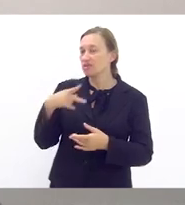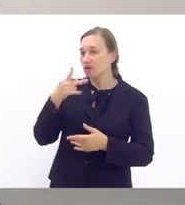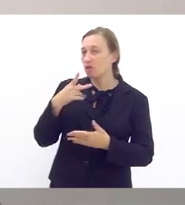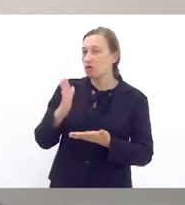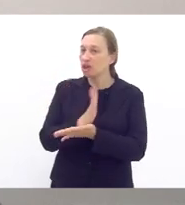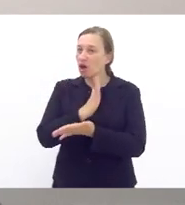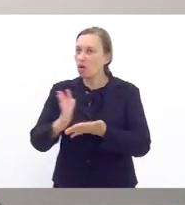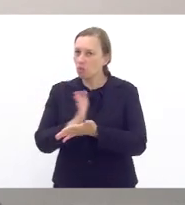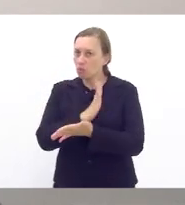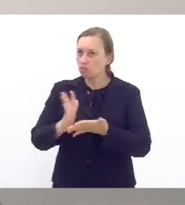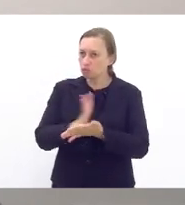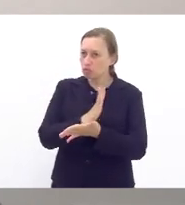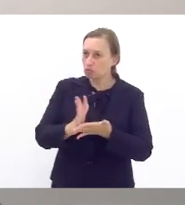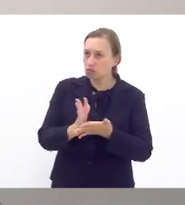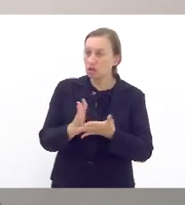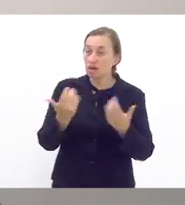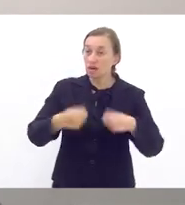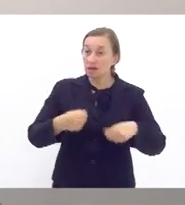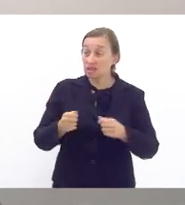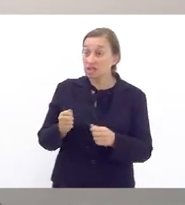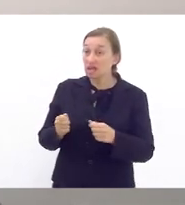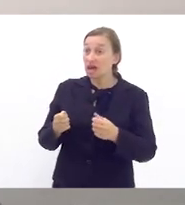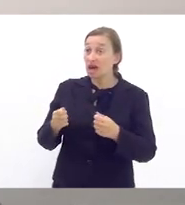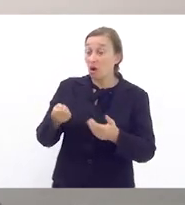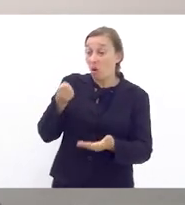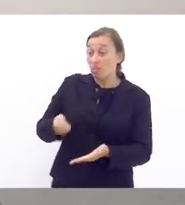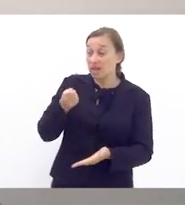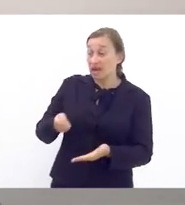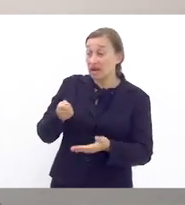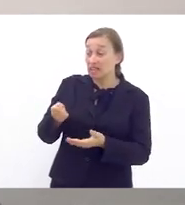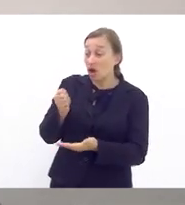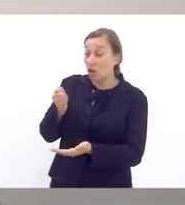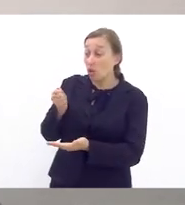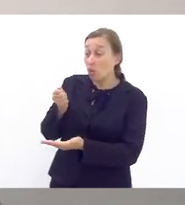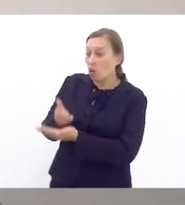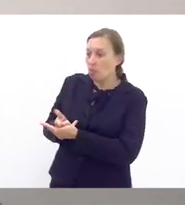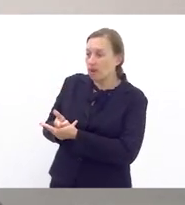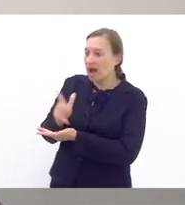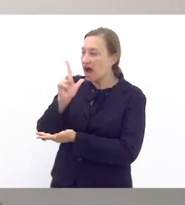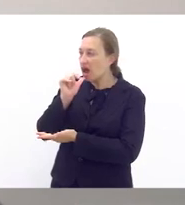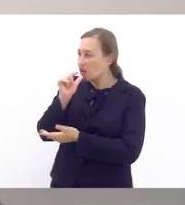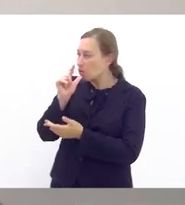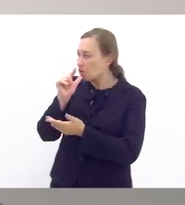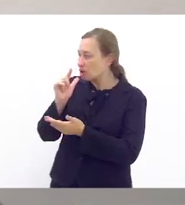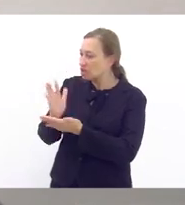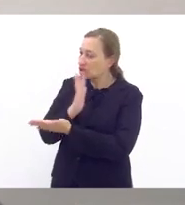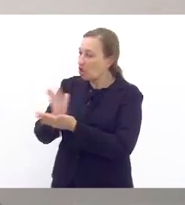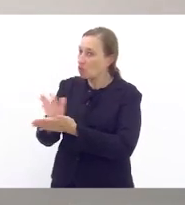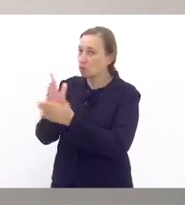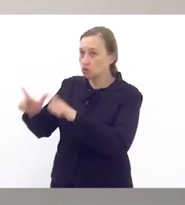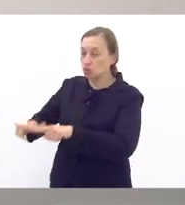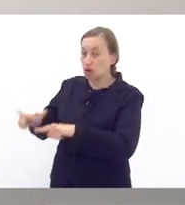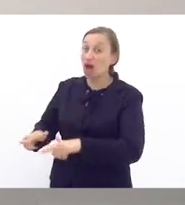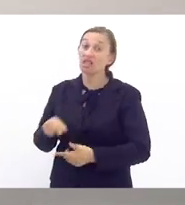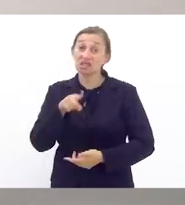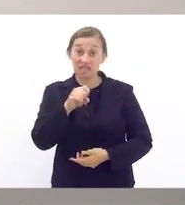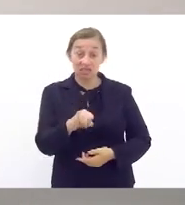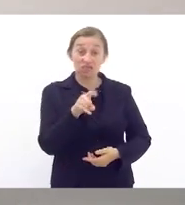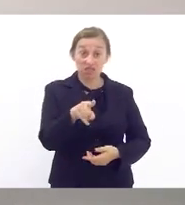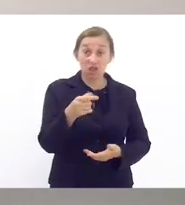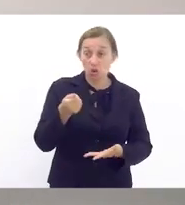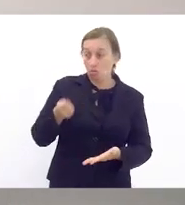comprar água de alguns fornecedores. Aí eu passo da premissa que nós temos milícia da água, pô. Né? Se você é obrigado a comprar com certo